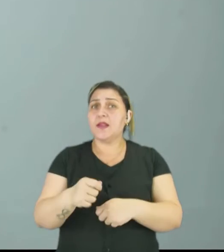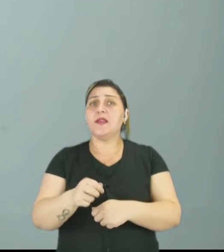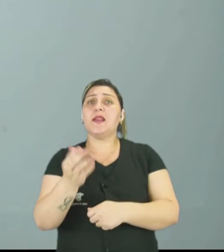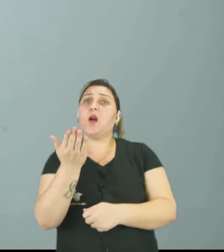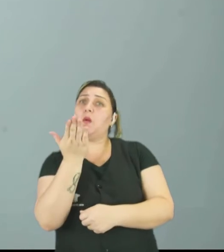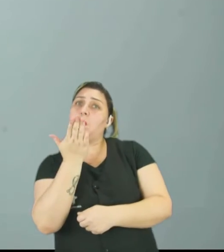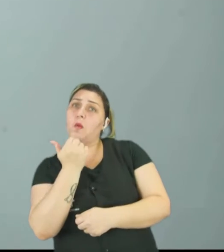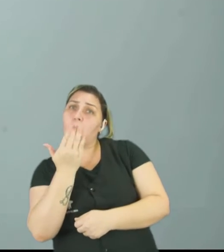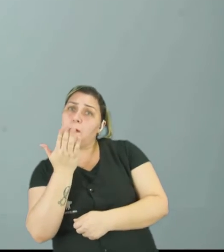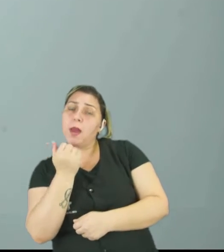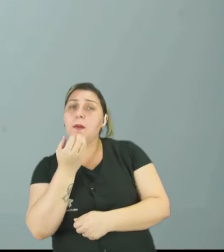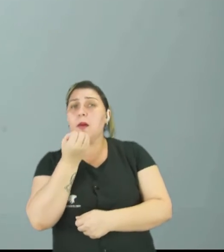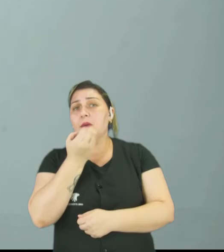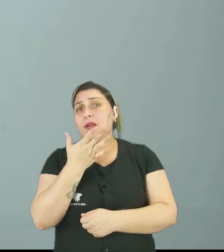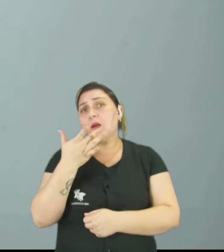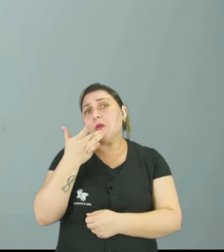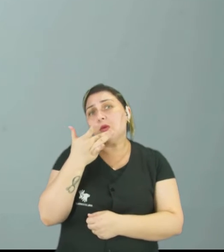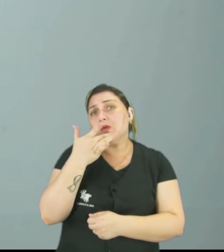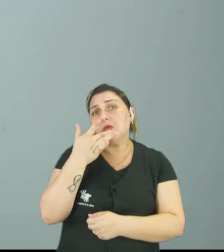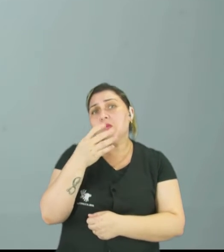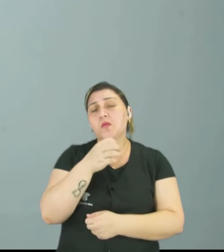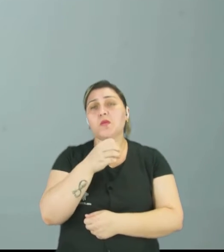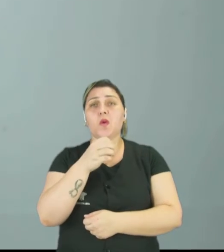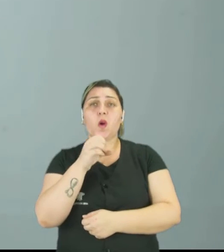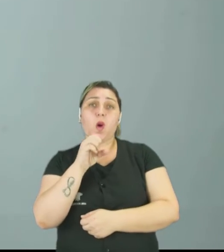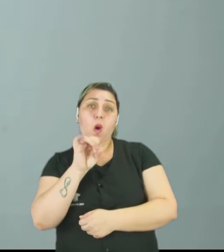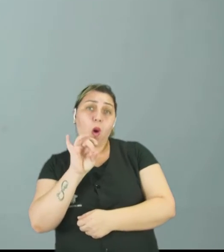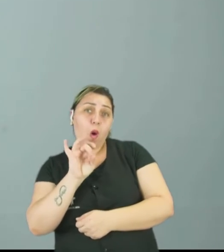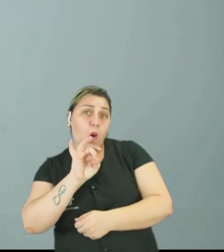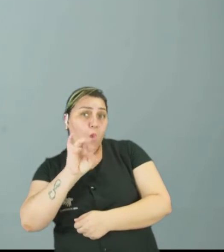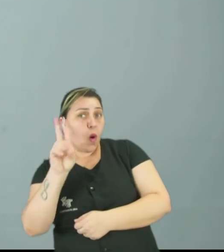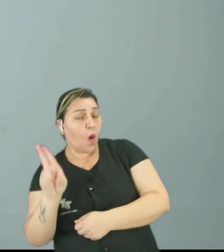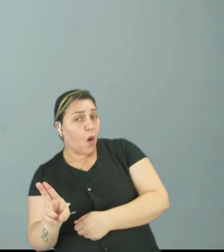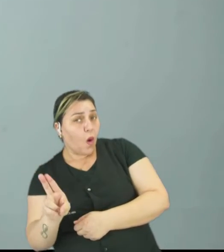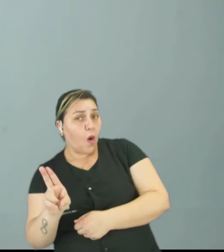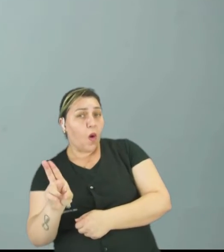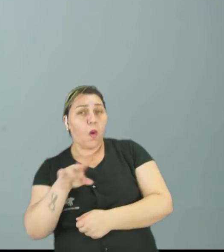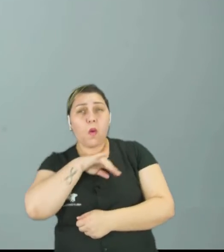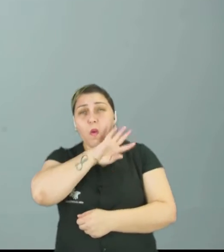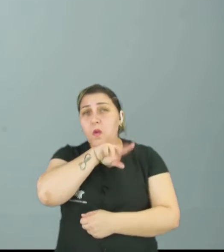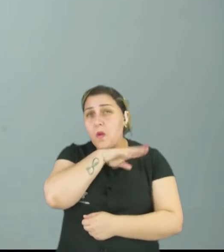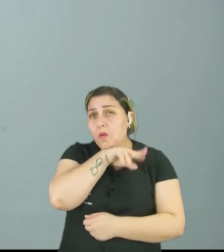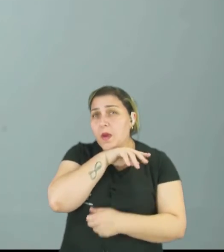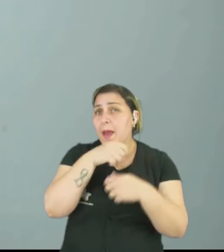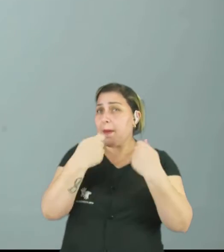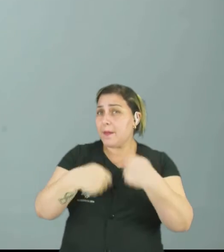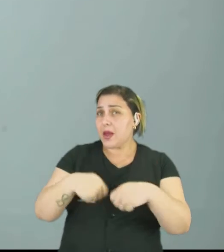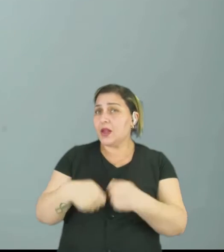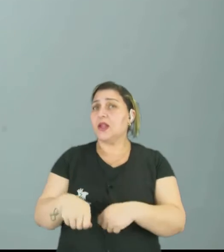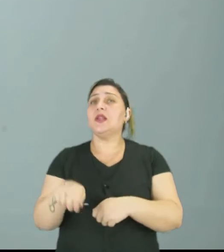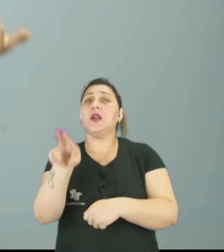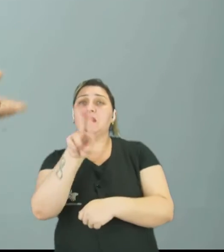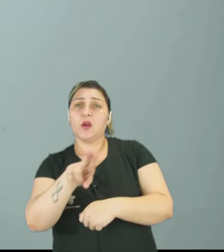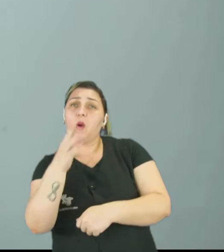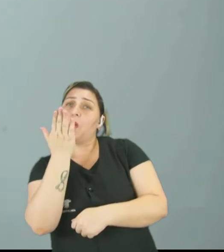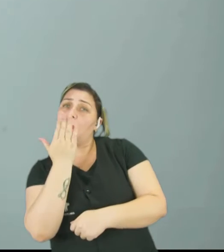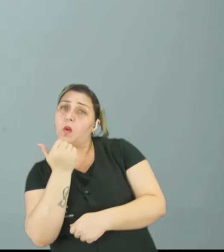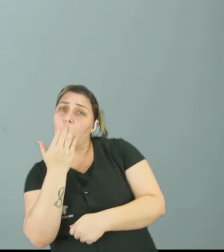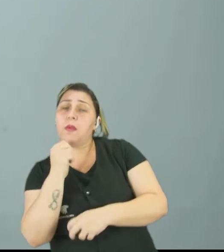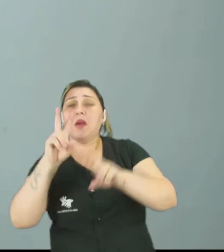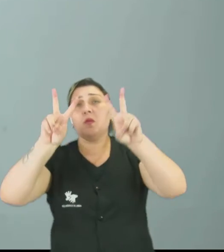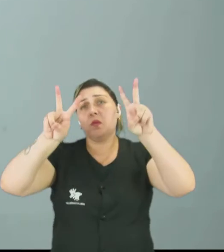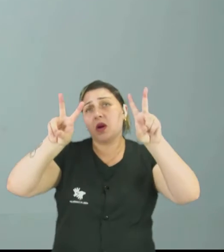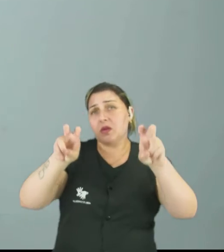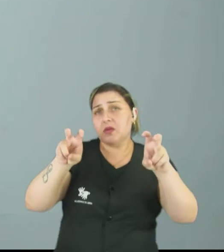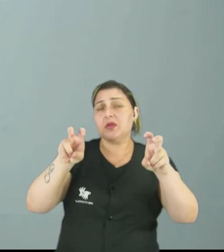Para você falar se o prato é bom ou não, você tem que comê-lo, você tem que consumi-lo. Assim também são os